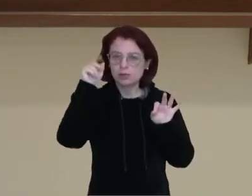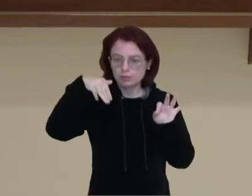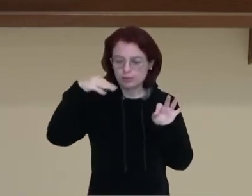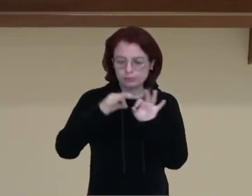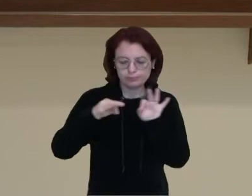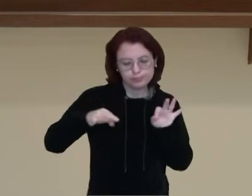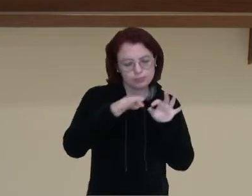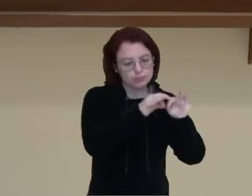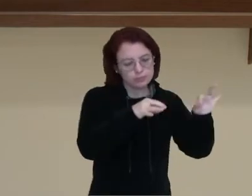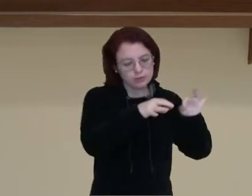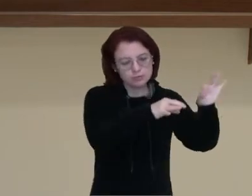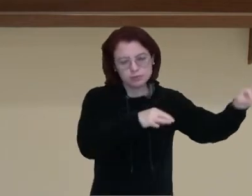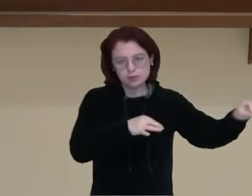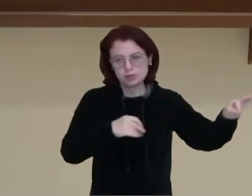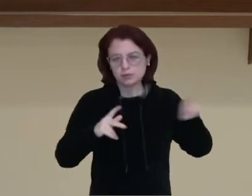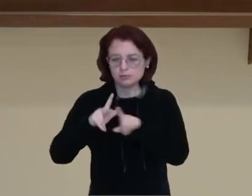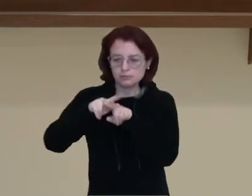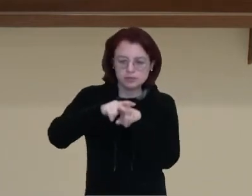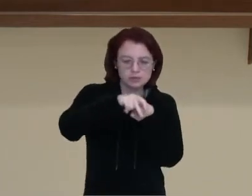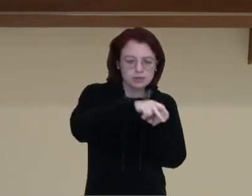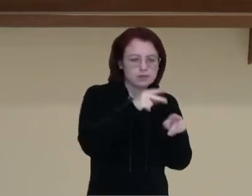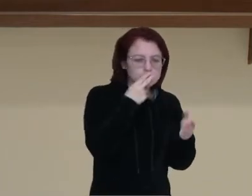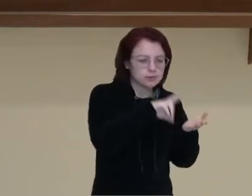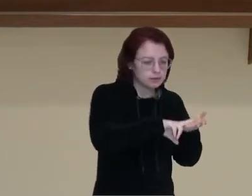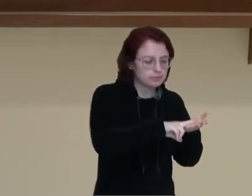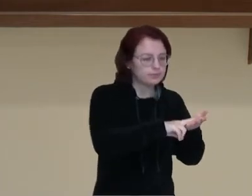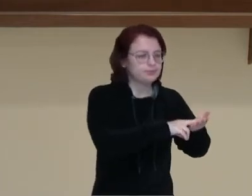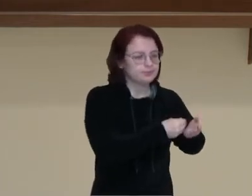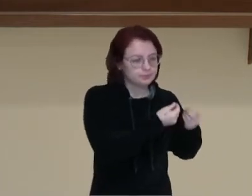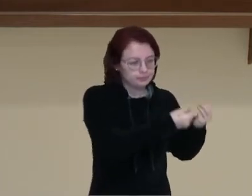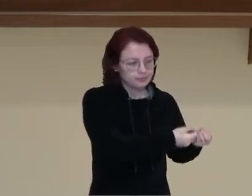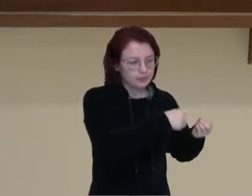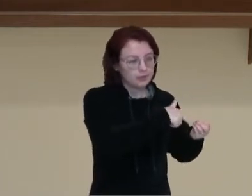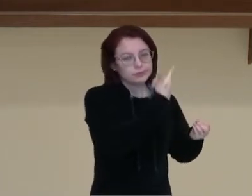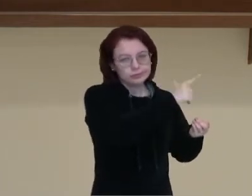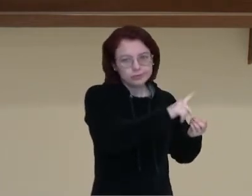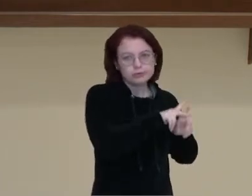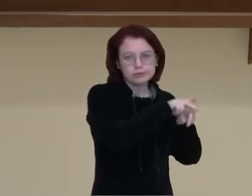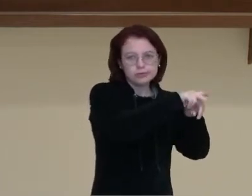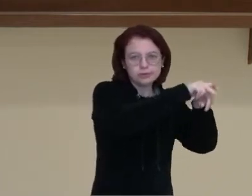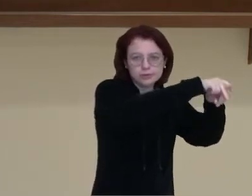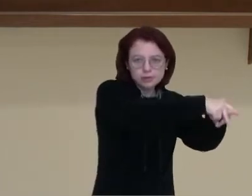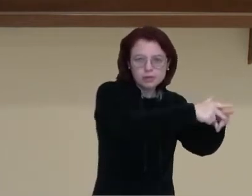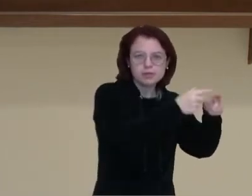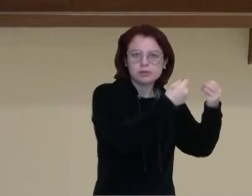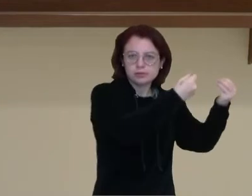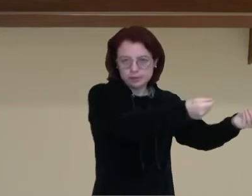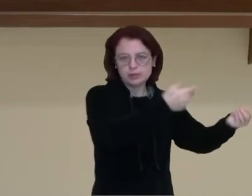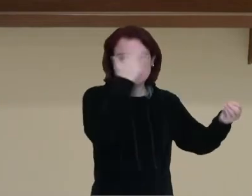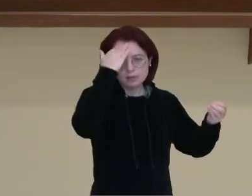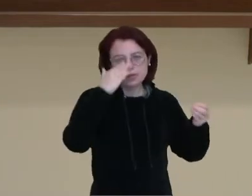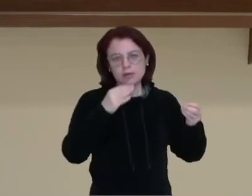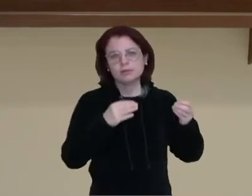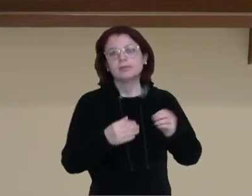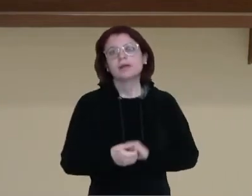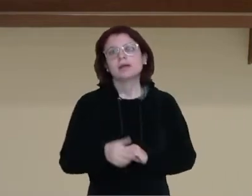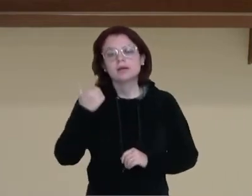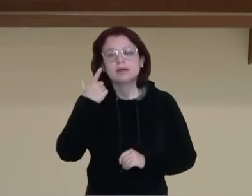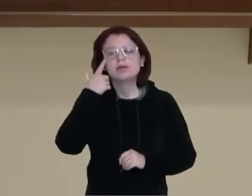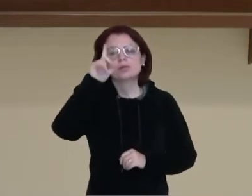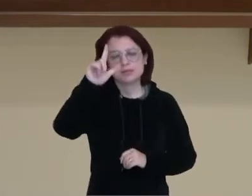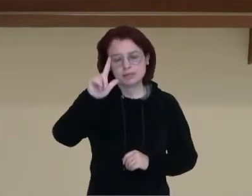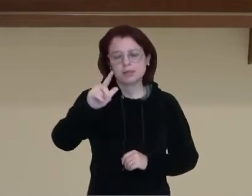persa impressionante. Pra vocês terem uma ideia, eles conseguiam ligar quase que o contato dos produtos orientais da China com o